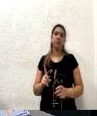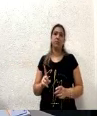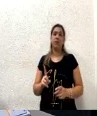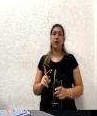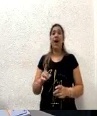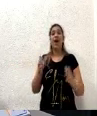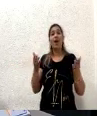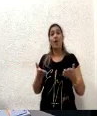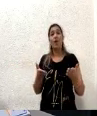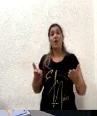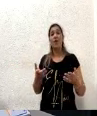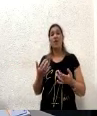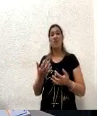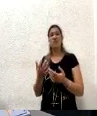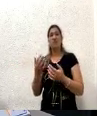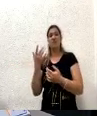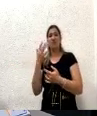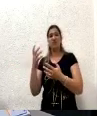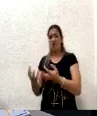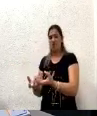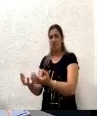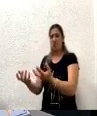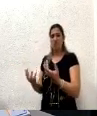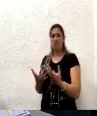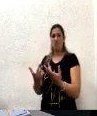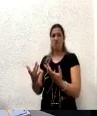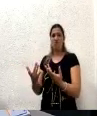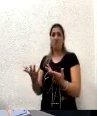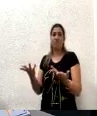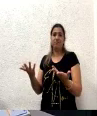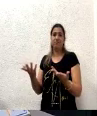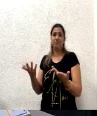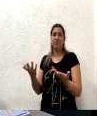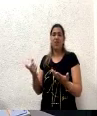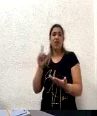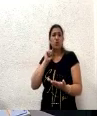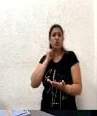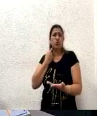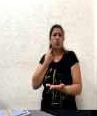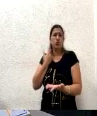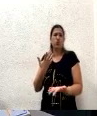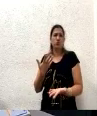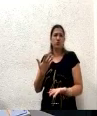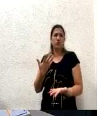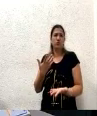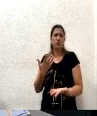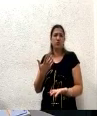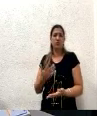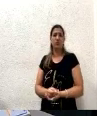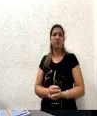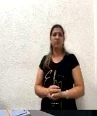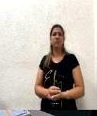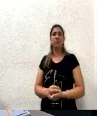mato, aí o parquinho está numa praça suja.